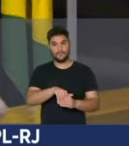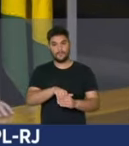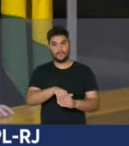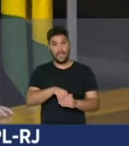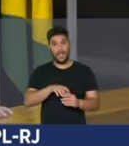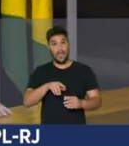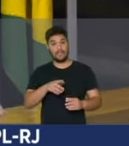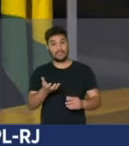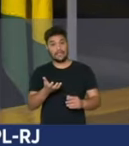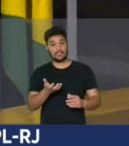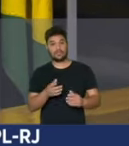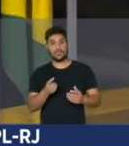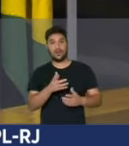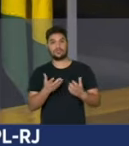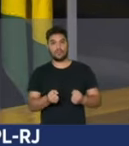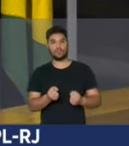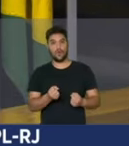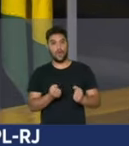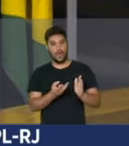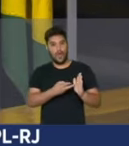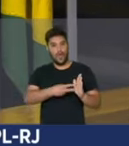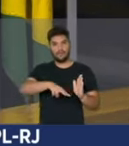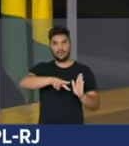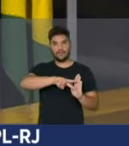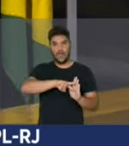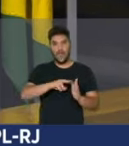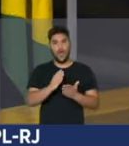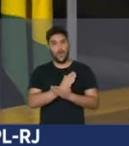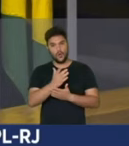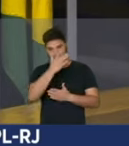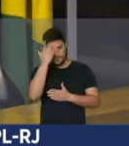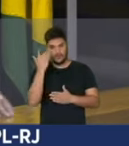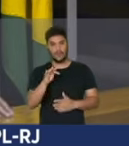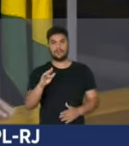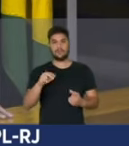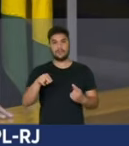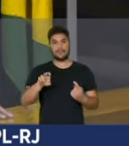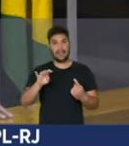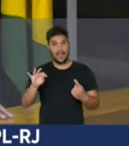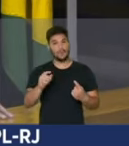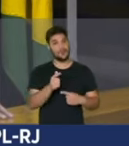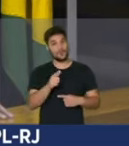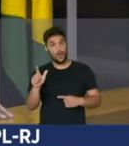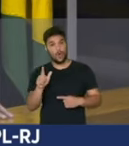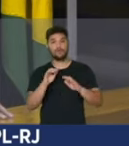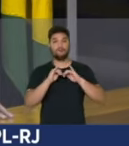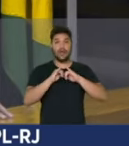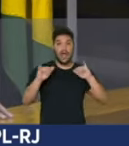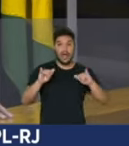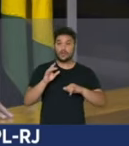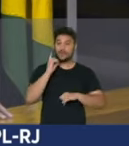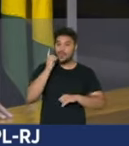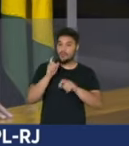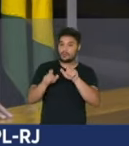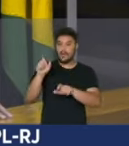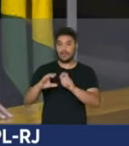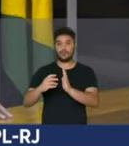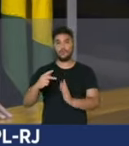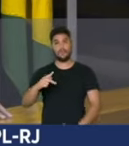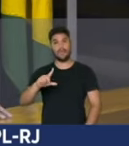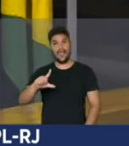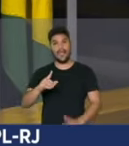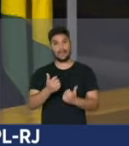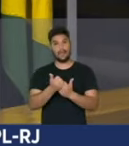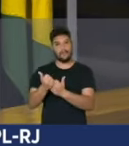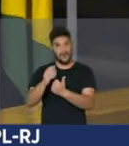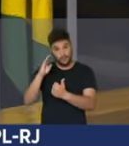rejeitamos a pauta e a esquerda e vários influenciadores como Felipe Neto e vários outros disseram que os deputados do pl é a base do presidente